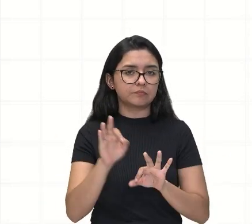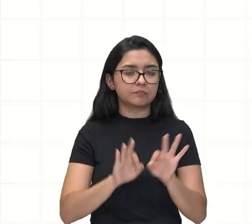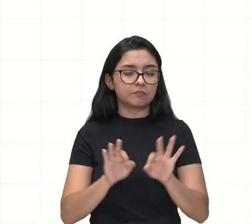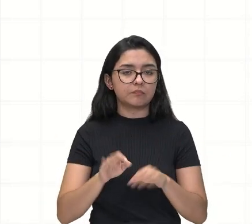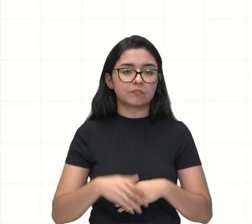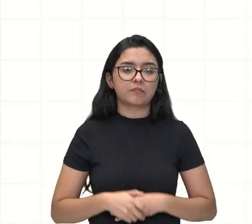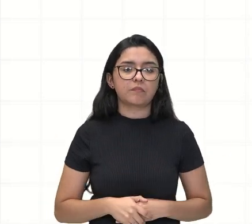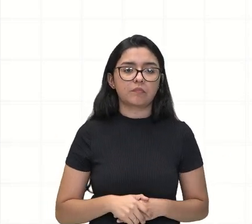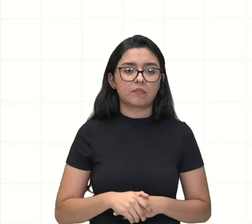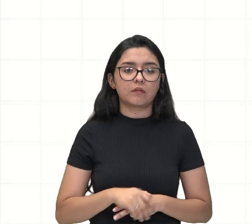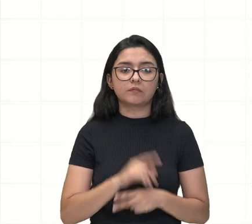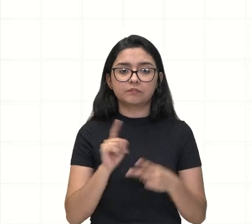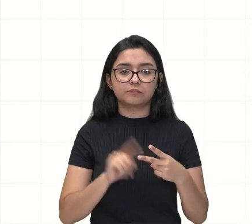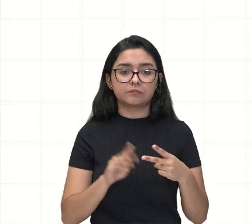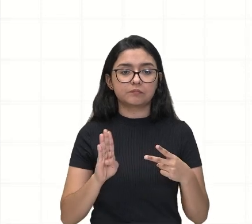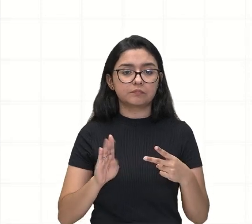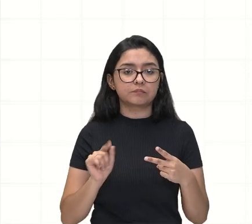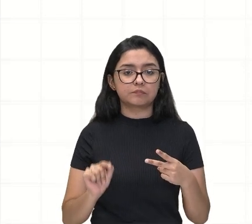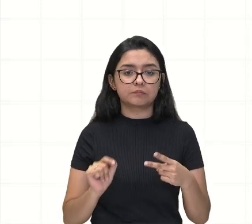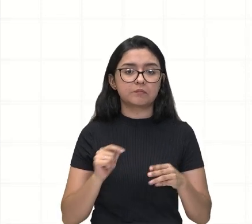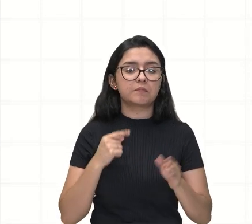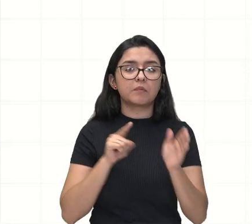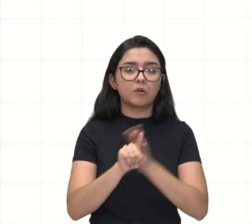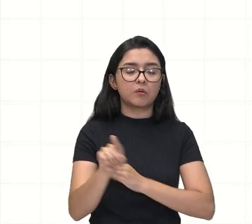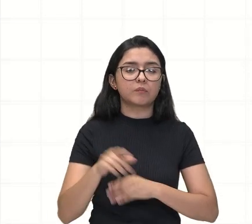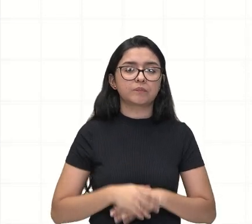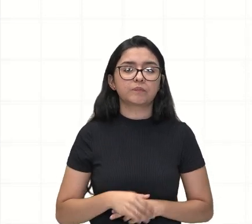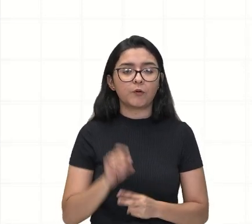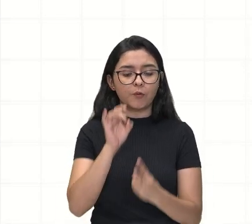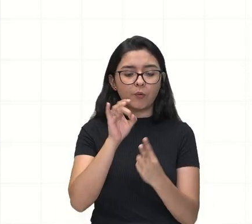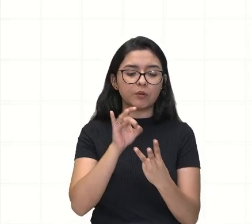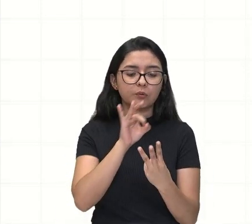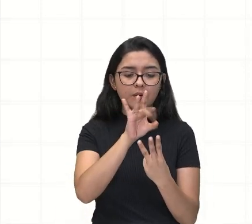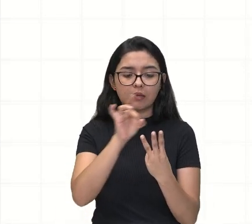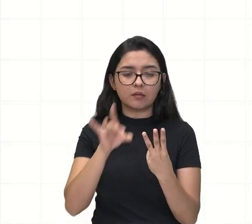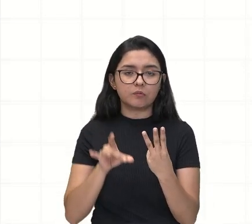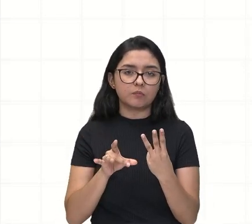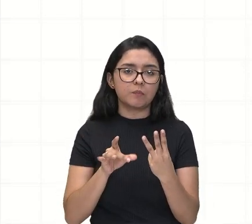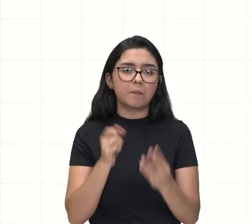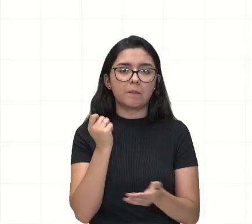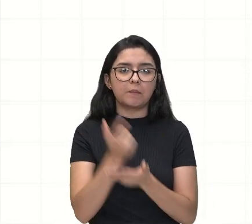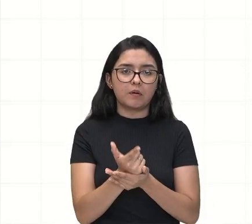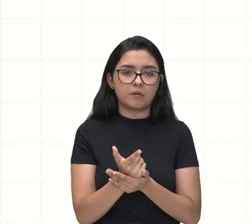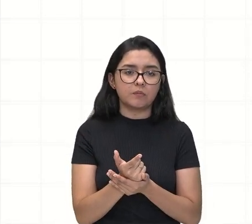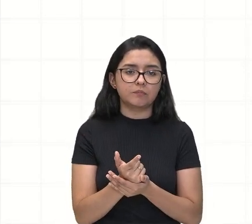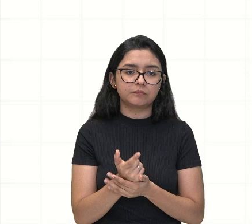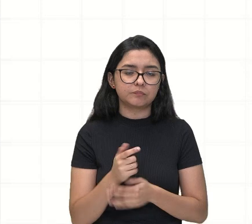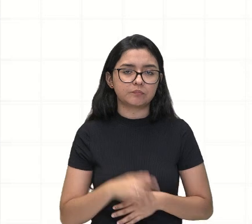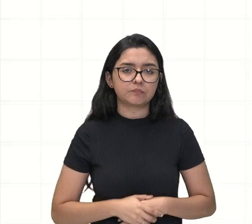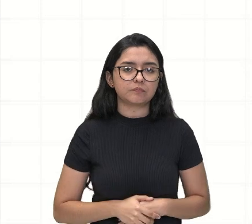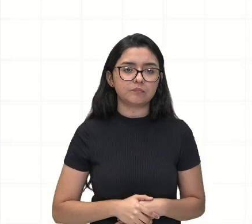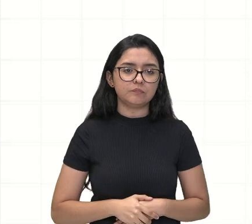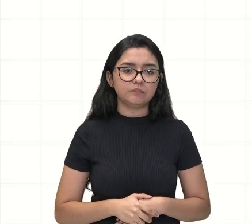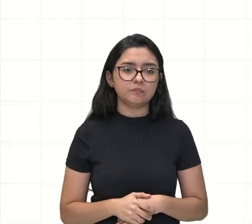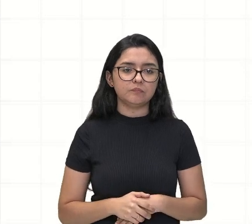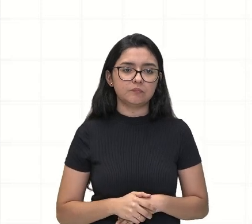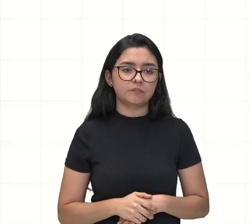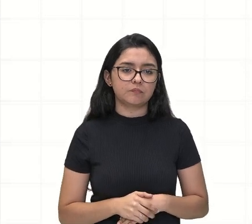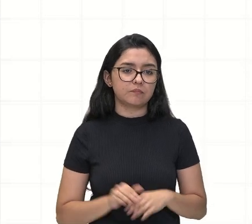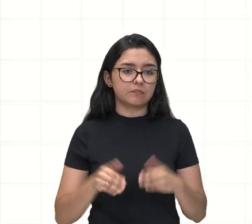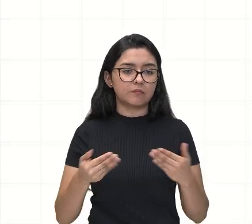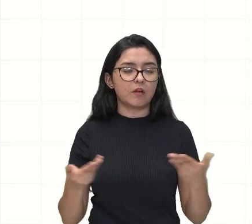E na letra B, pergunta quanto cada amigo gastou. Para determinarmos quanto cada amigo gastou, nós